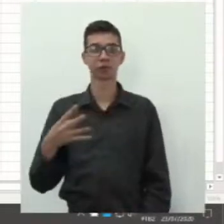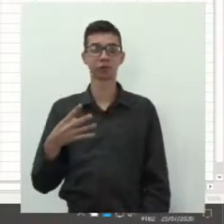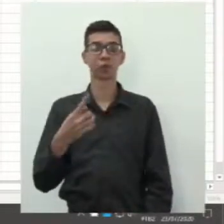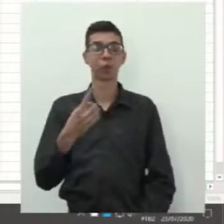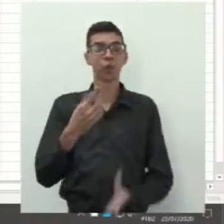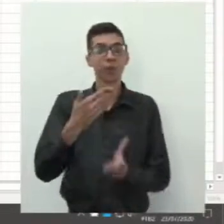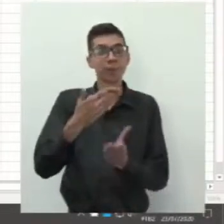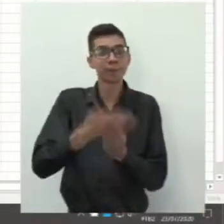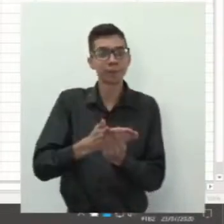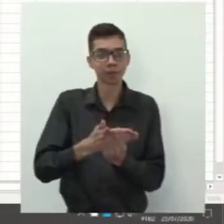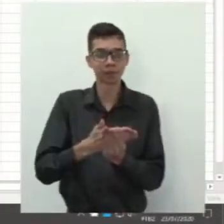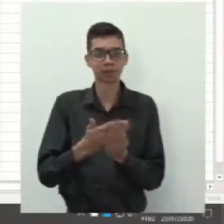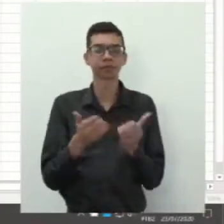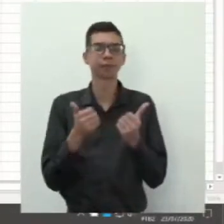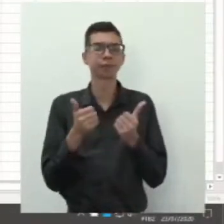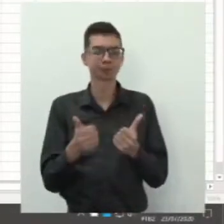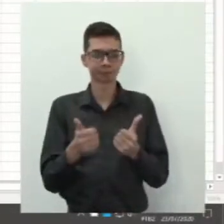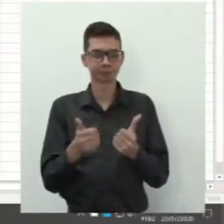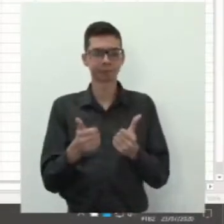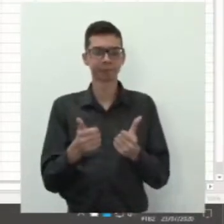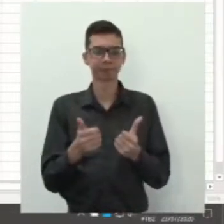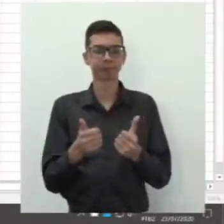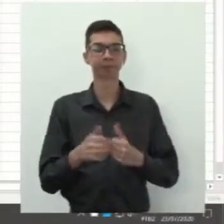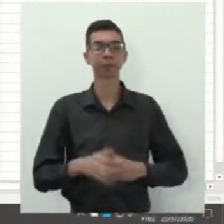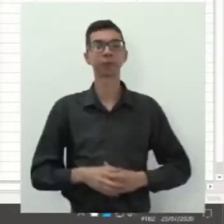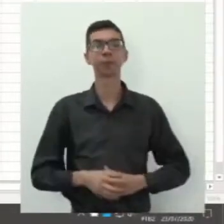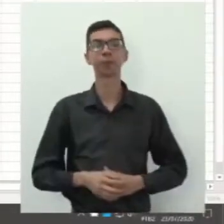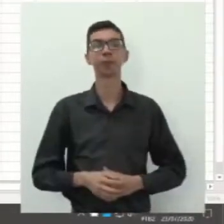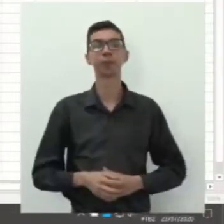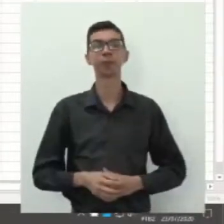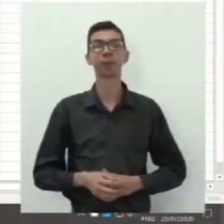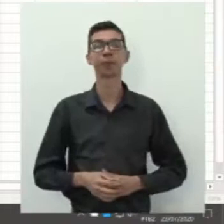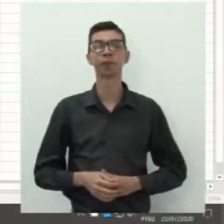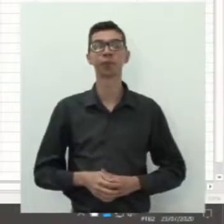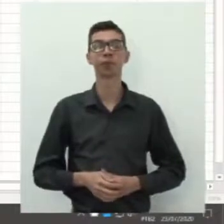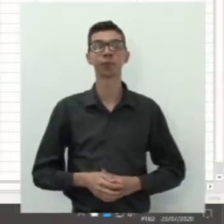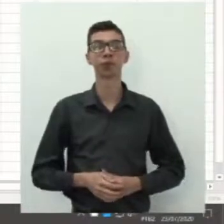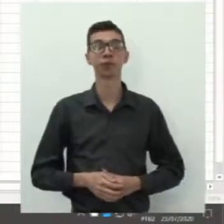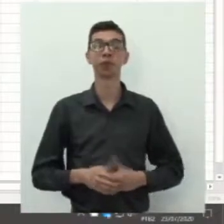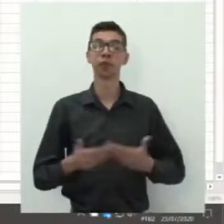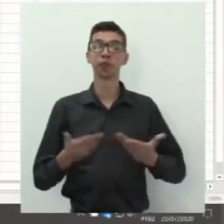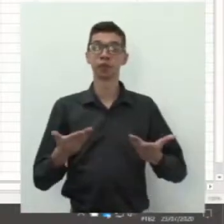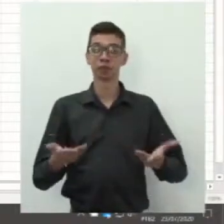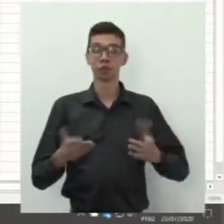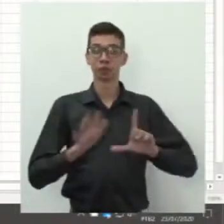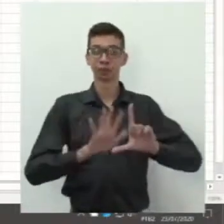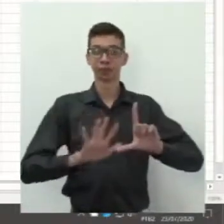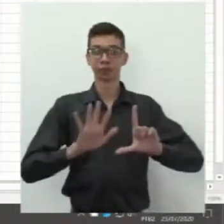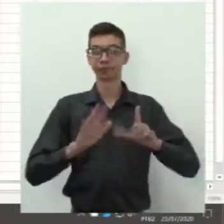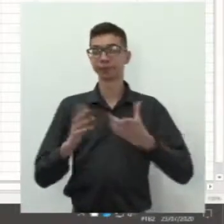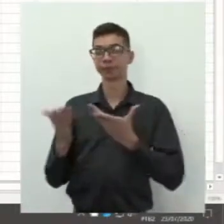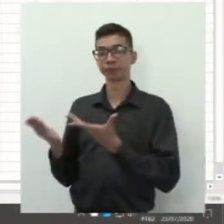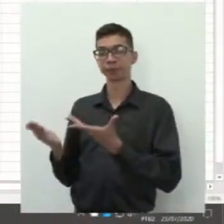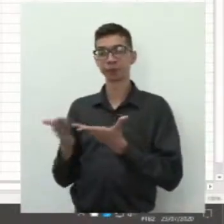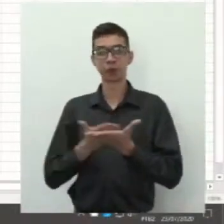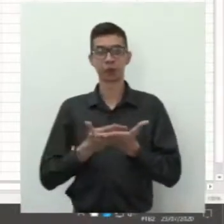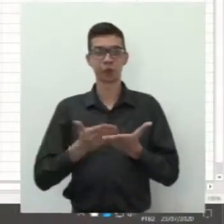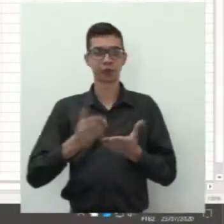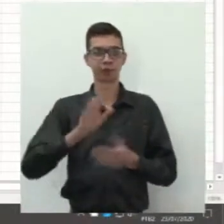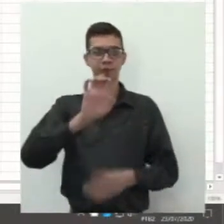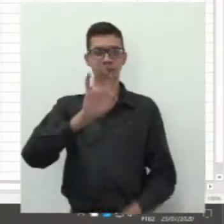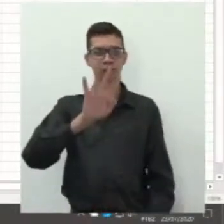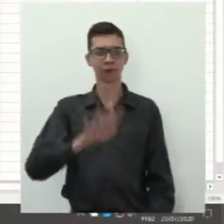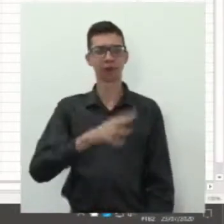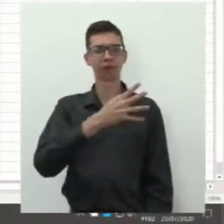de trabalho. Tá? Essa é a cara, então, inicial do Excel. Então, o Excel